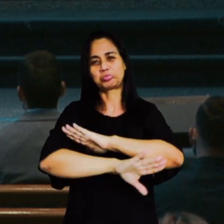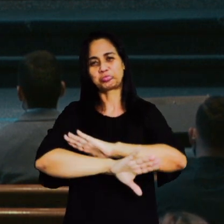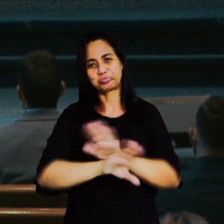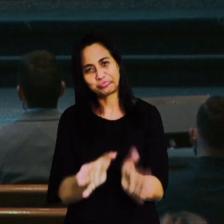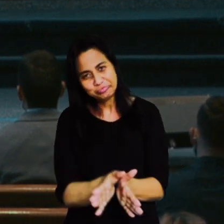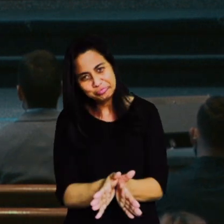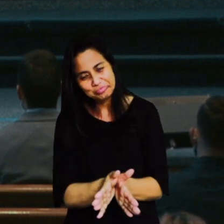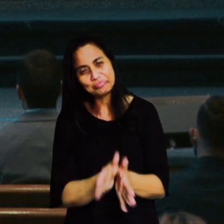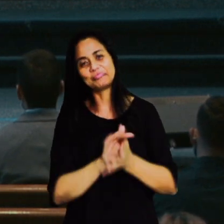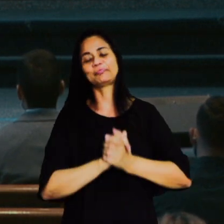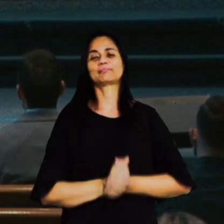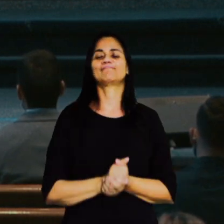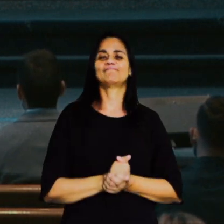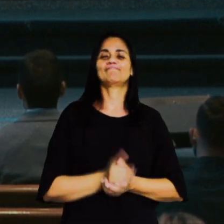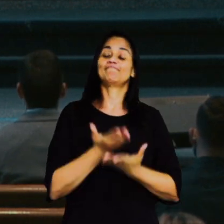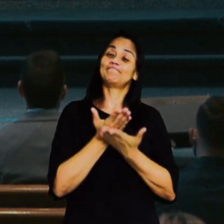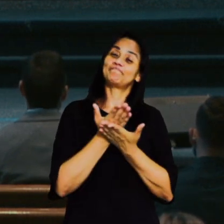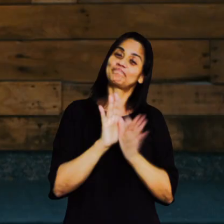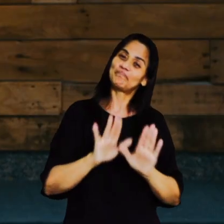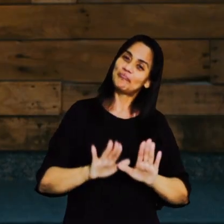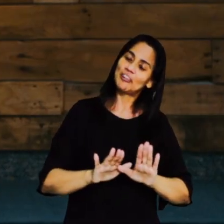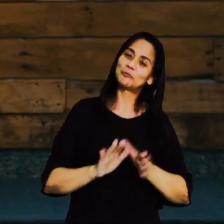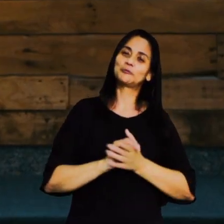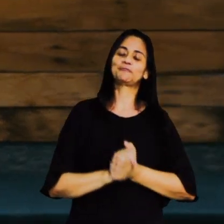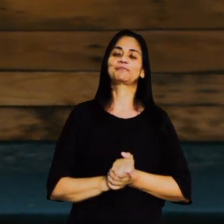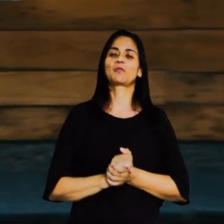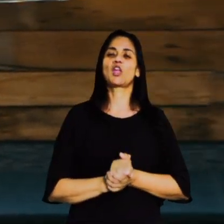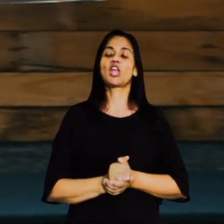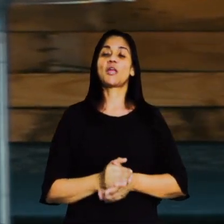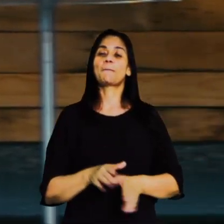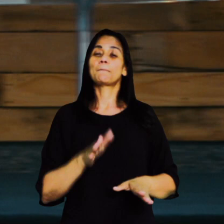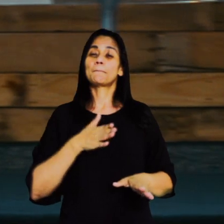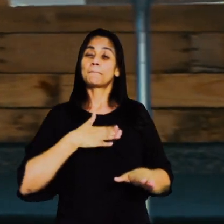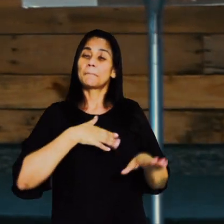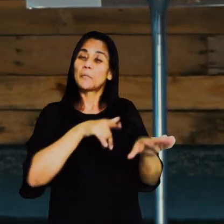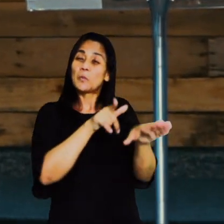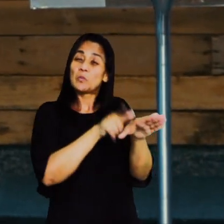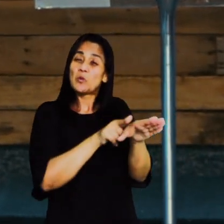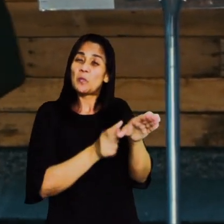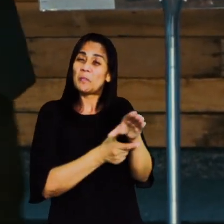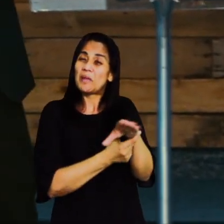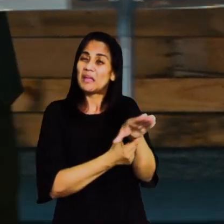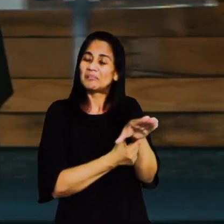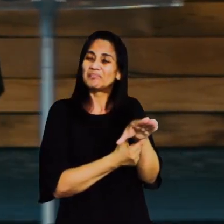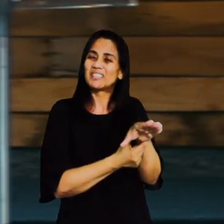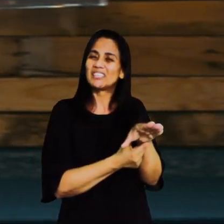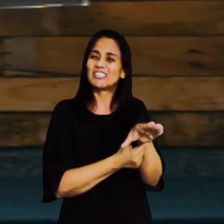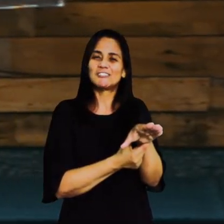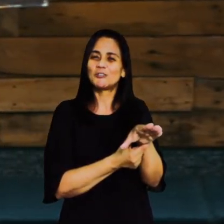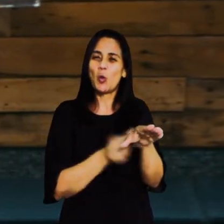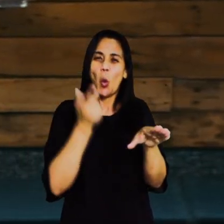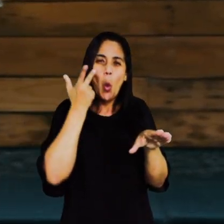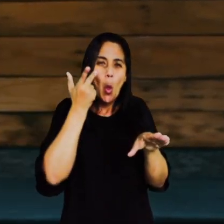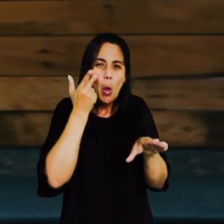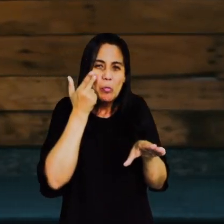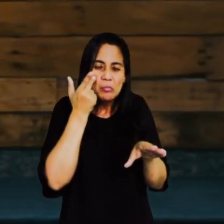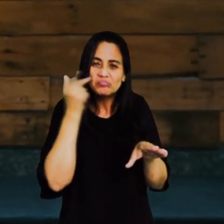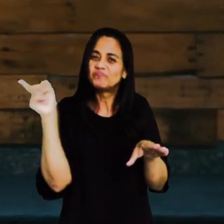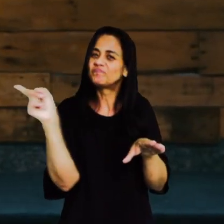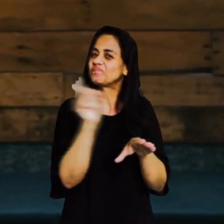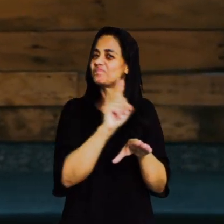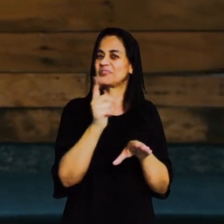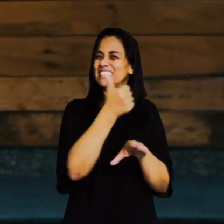Morreu. E o meu tornozelo, ele não é normal hoje, 100%. Porque eu